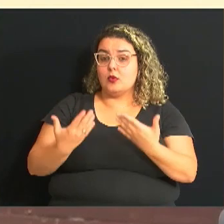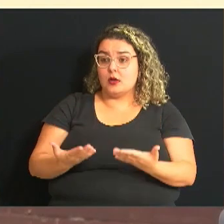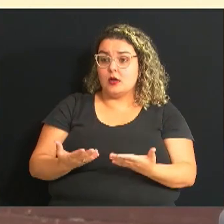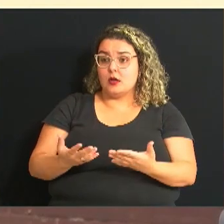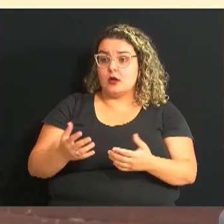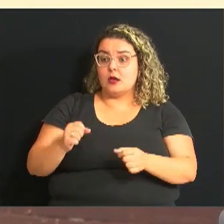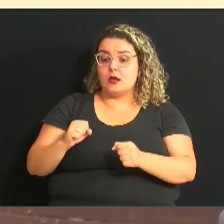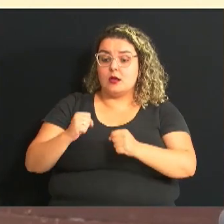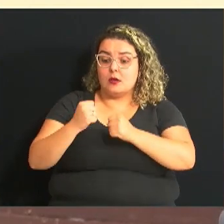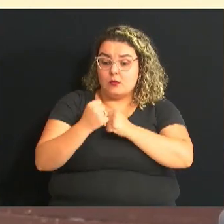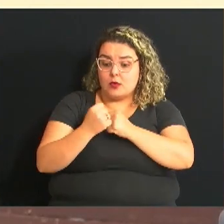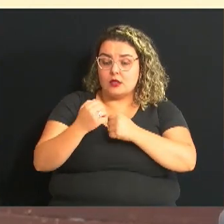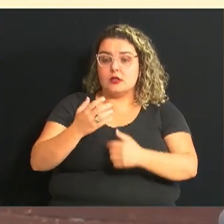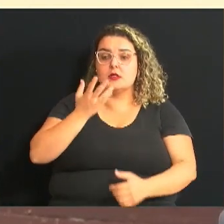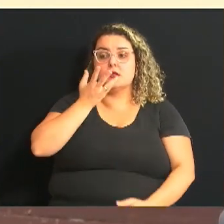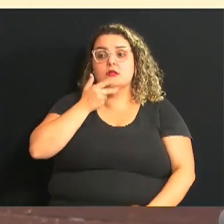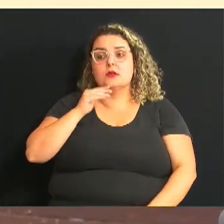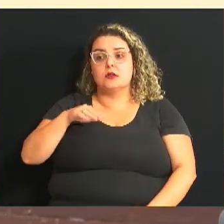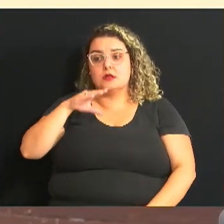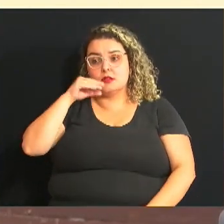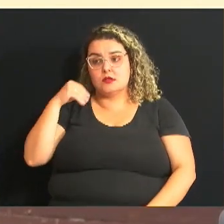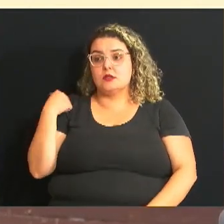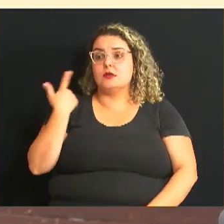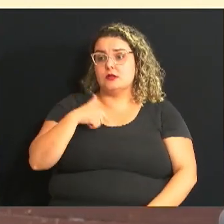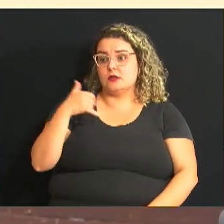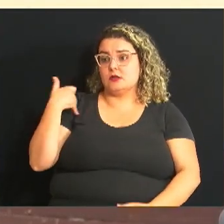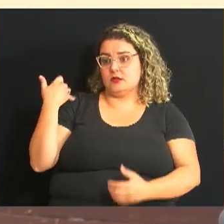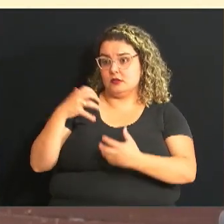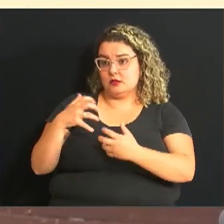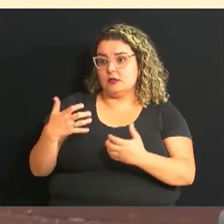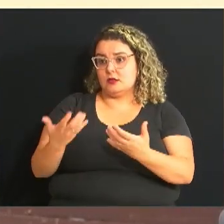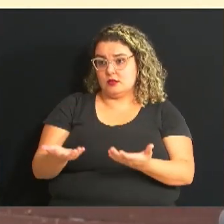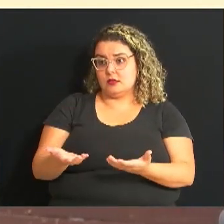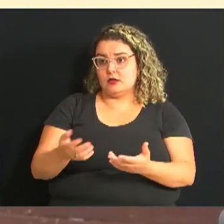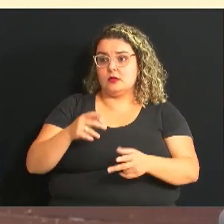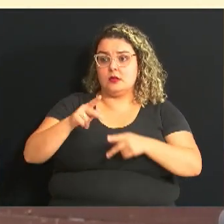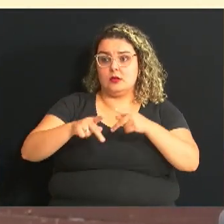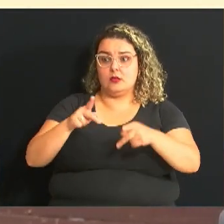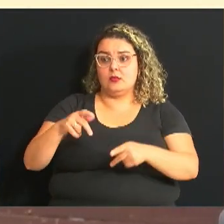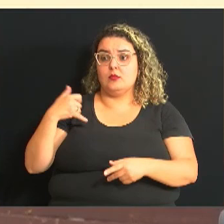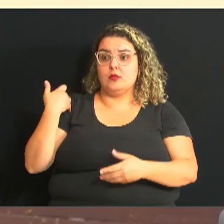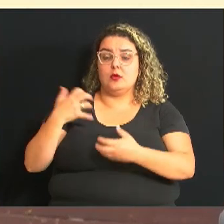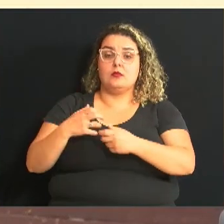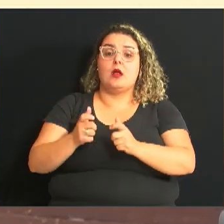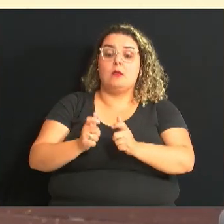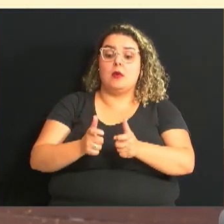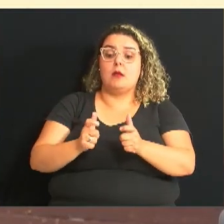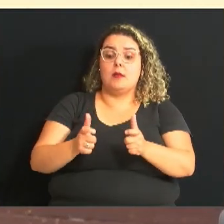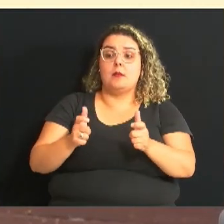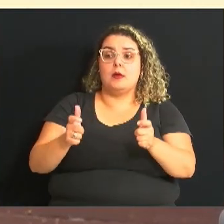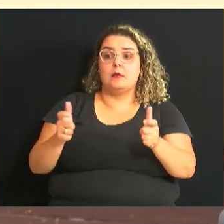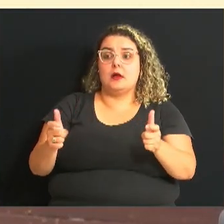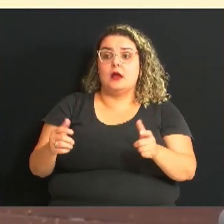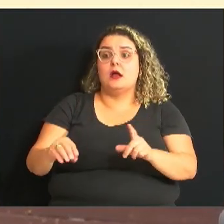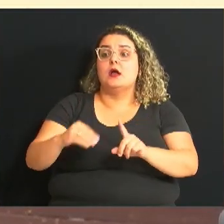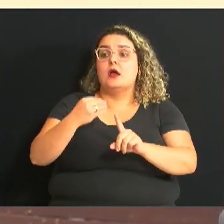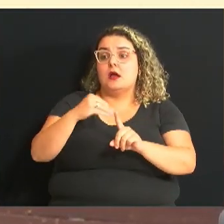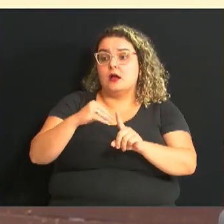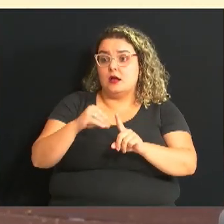nossas crianças, nossos adolescentes e nossos idosos, né? A população idosa vem aumentando, a